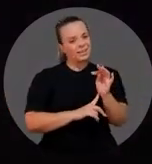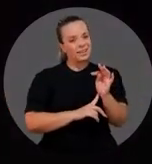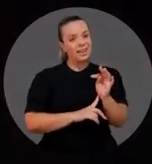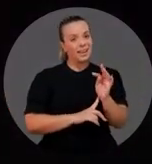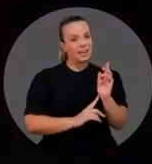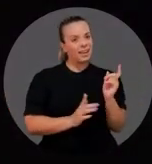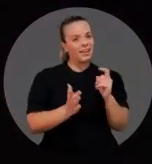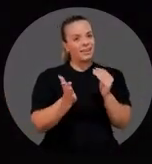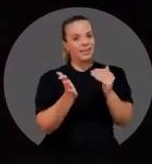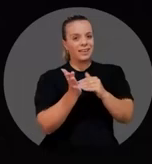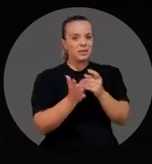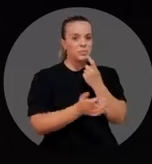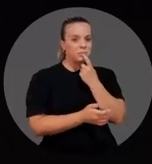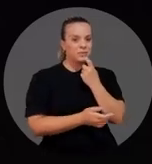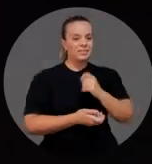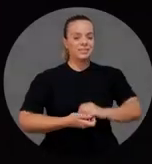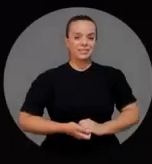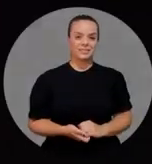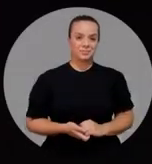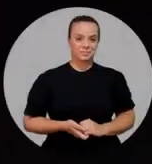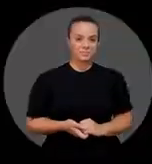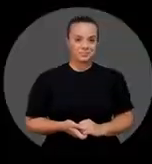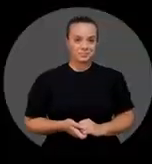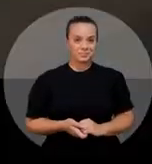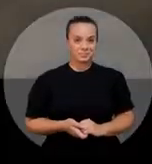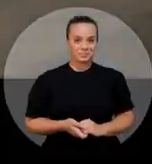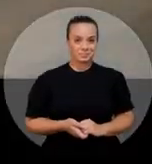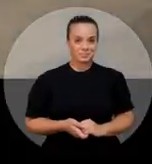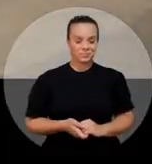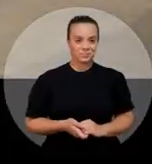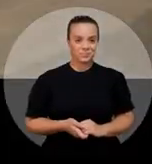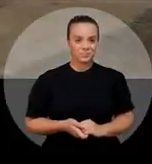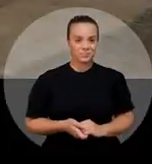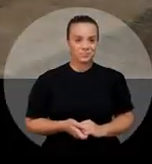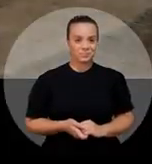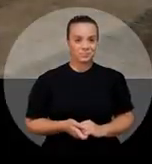@assembleiamt e segue a gente. Até agorinha.